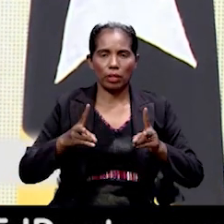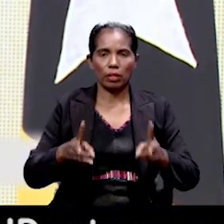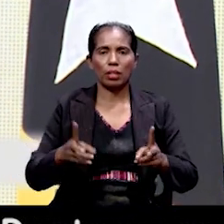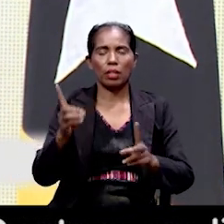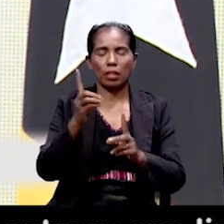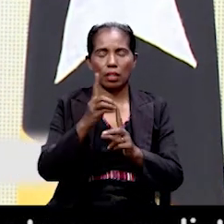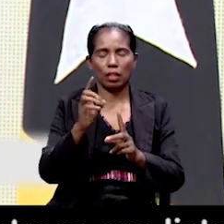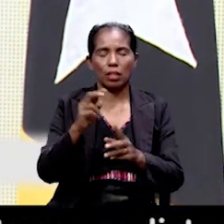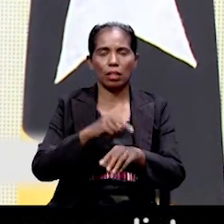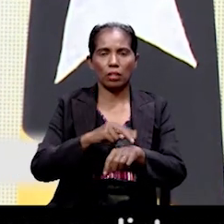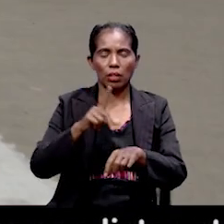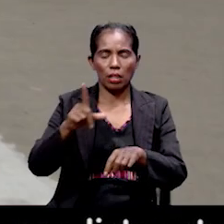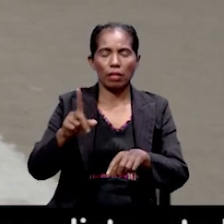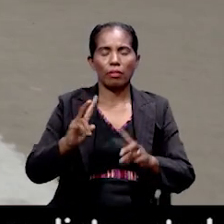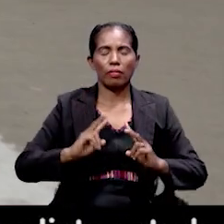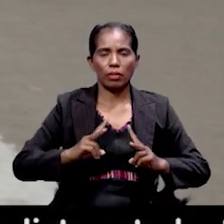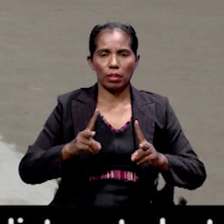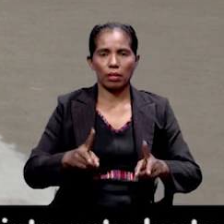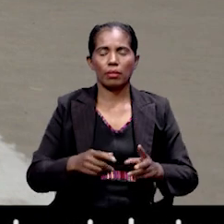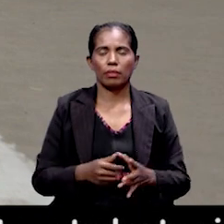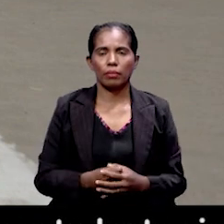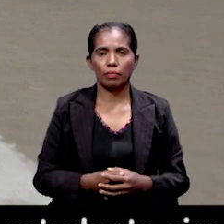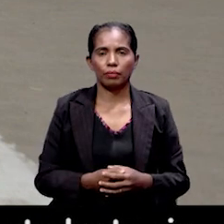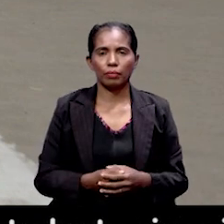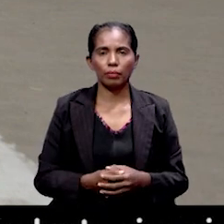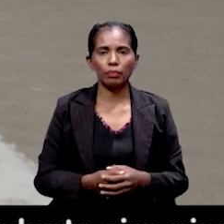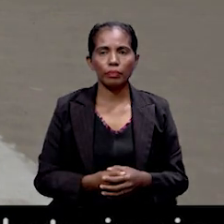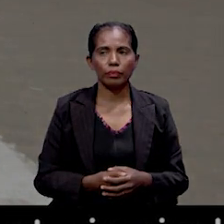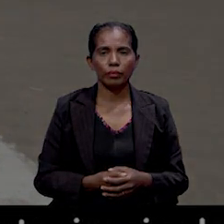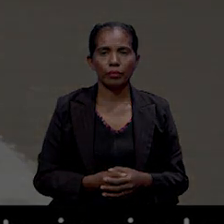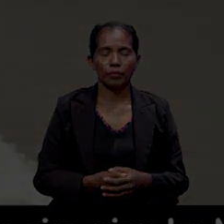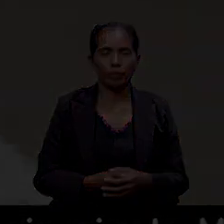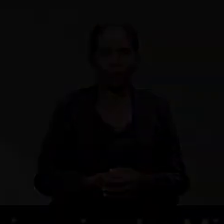Nacional para veteranos. Bem-vinda, Simenis Repolina de Carvalho, Ziemen.